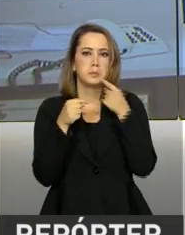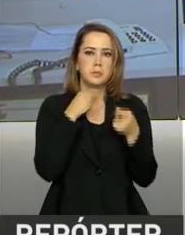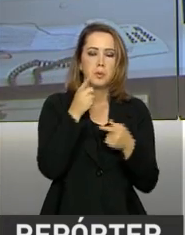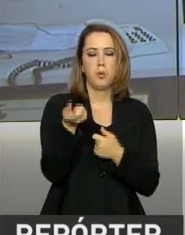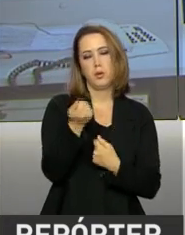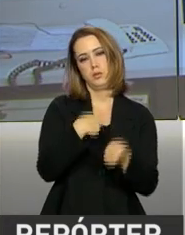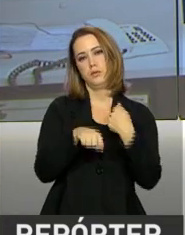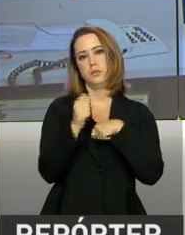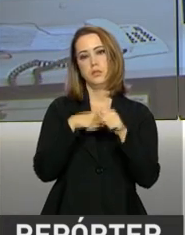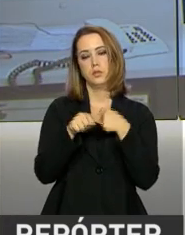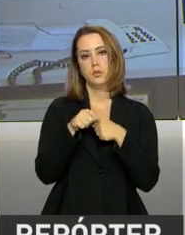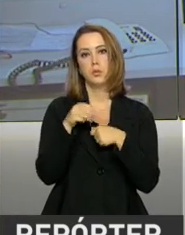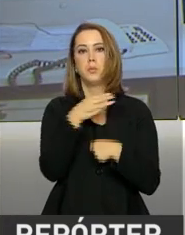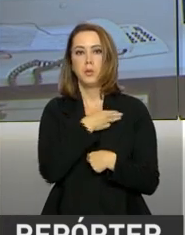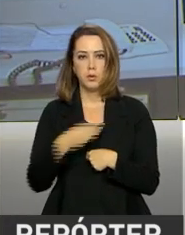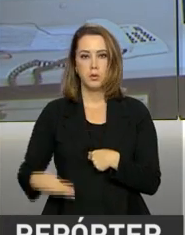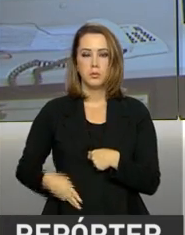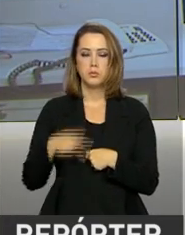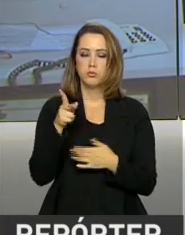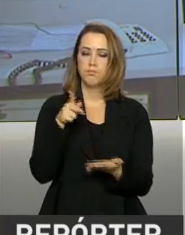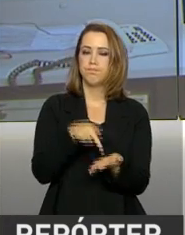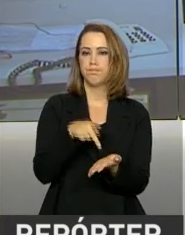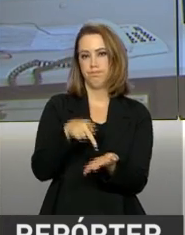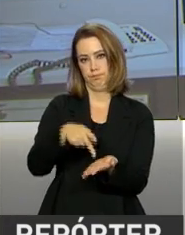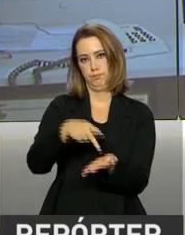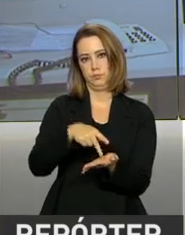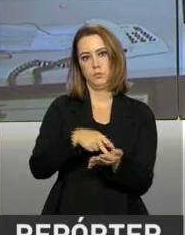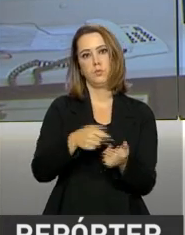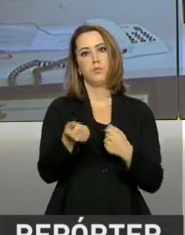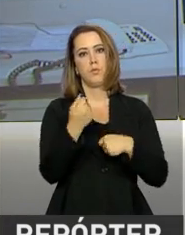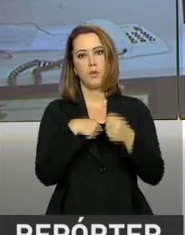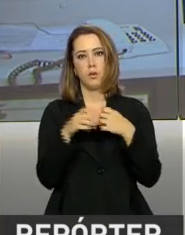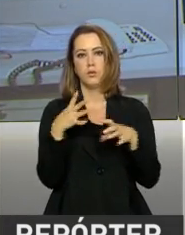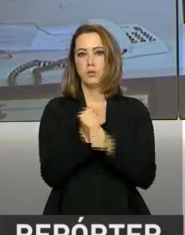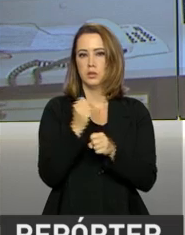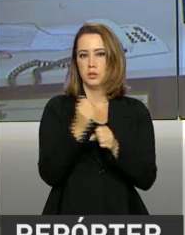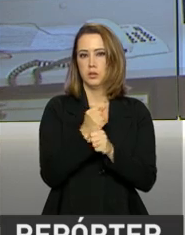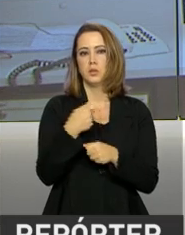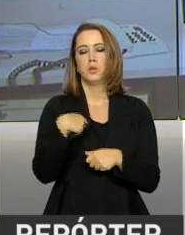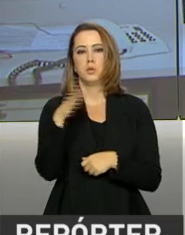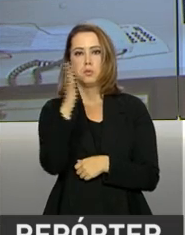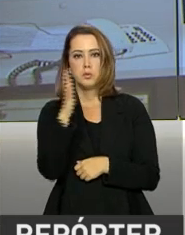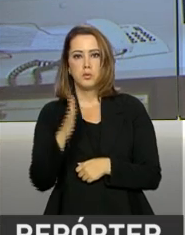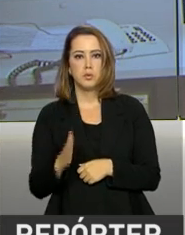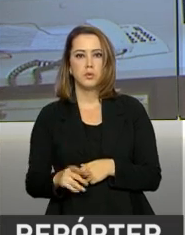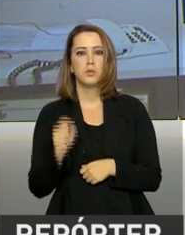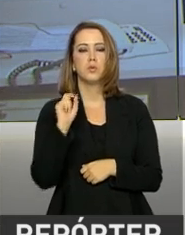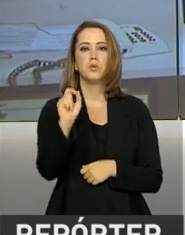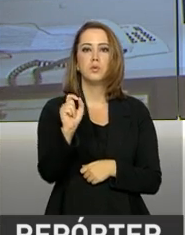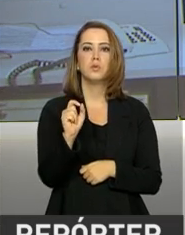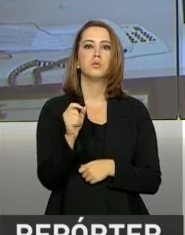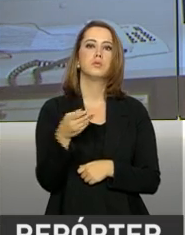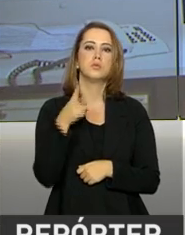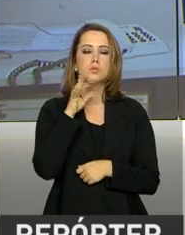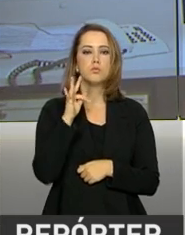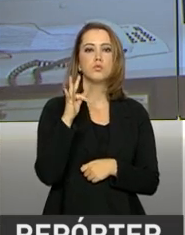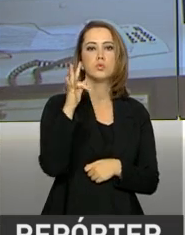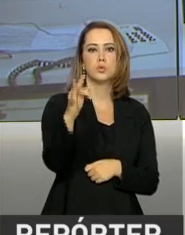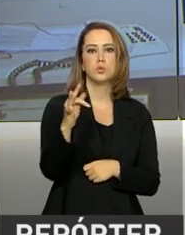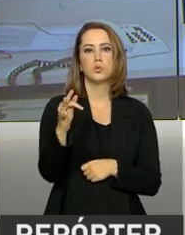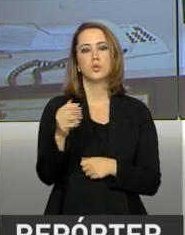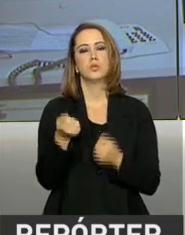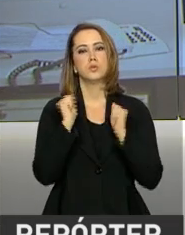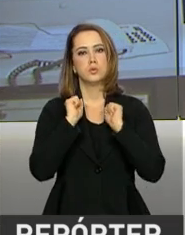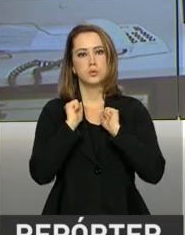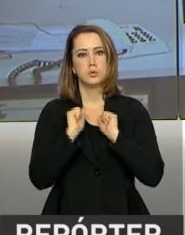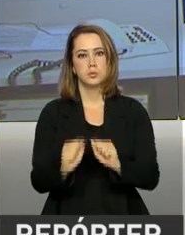Meirelles tem pregado o realismo nas políticas públicas e nas estatísticas do Brasil como forma de dar mais previsibilidade